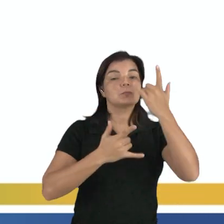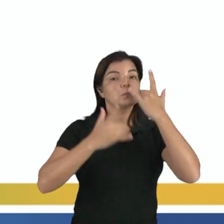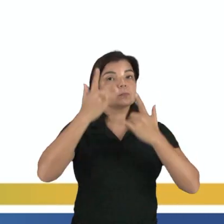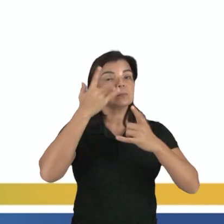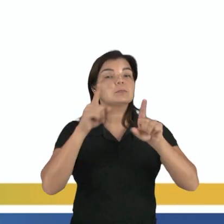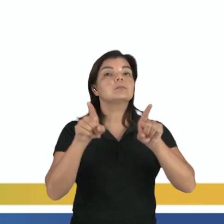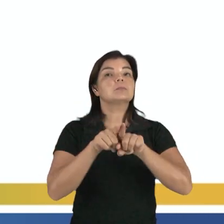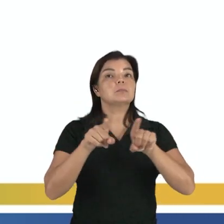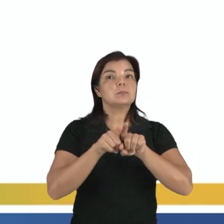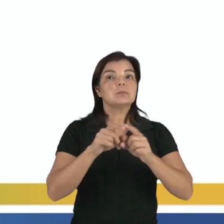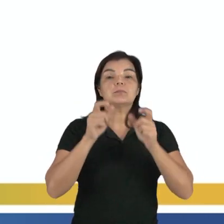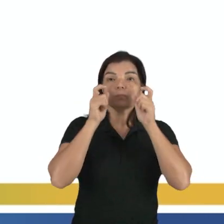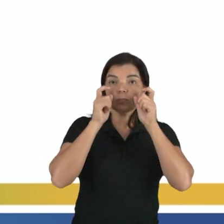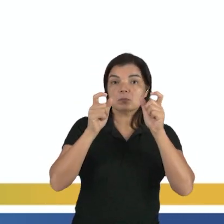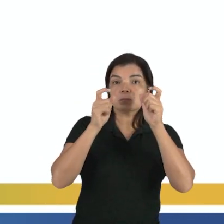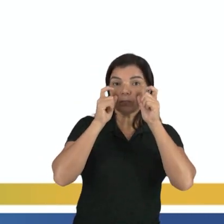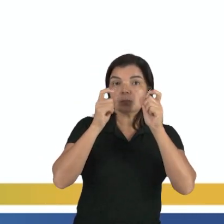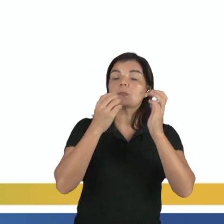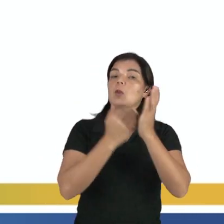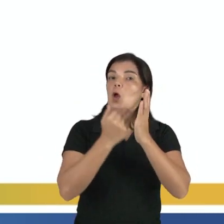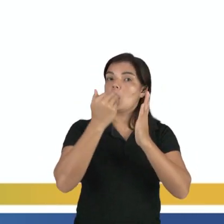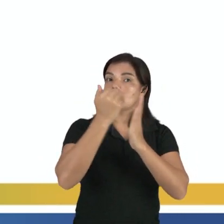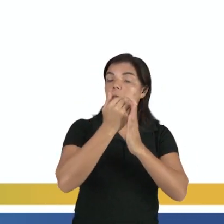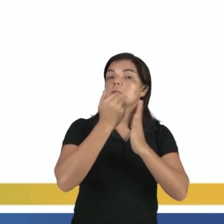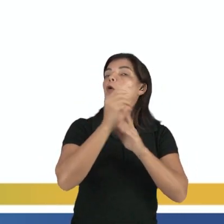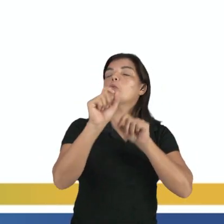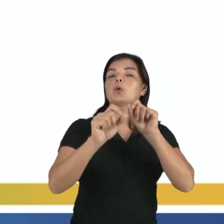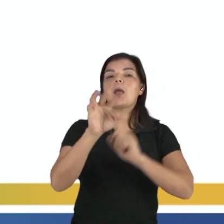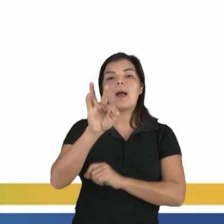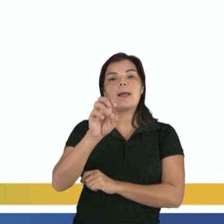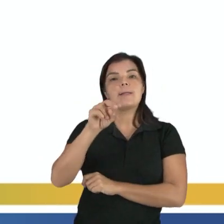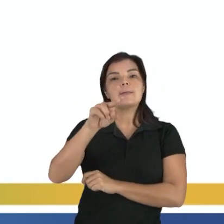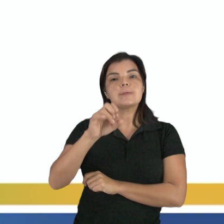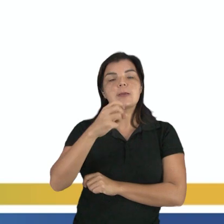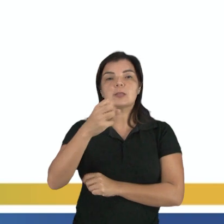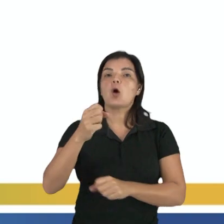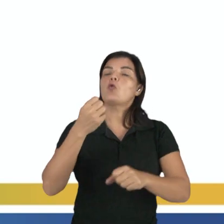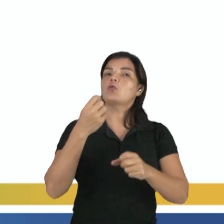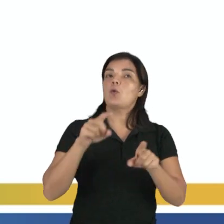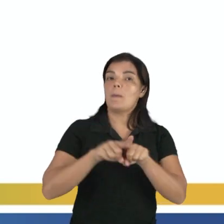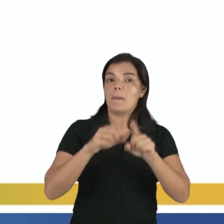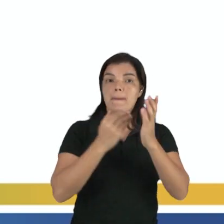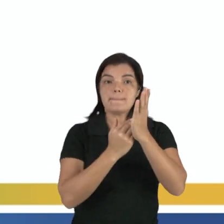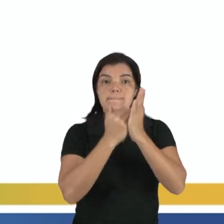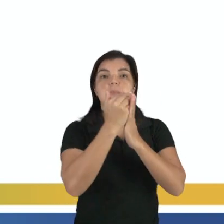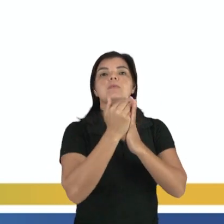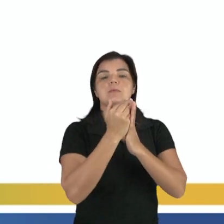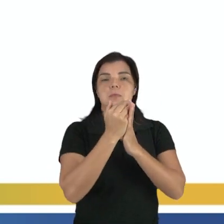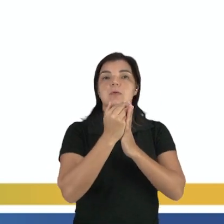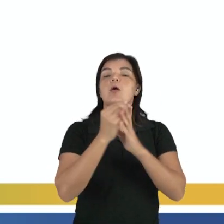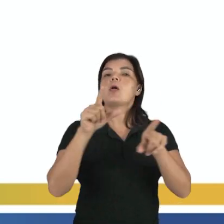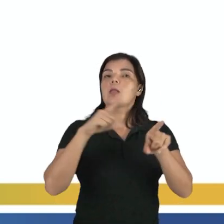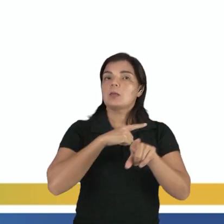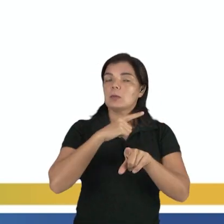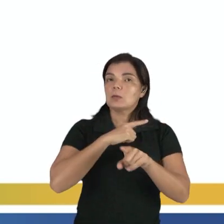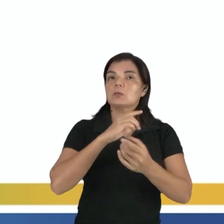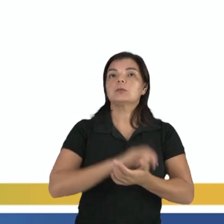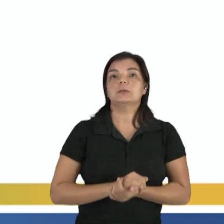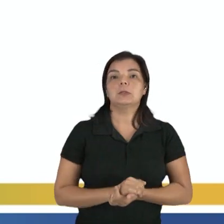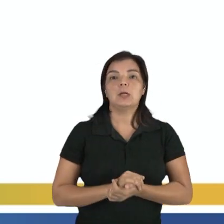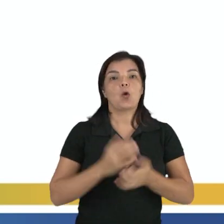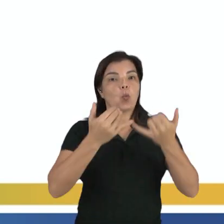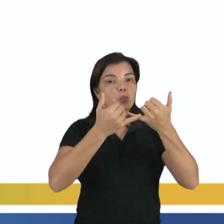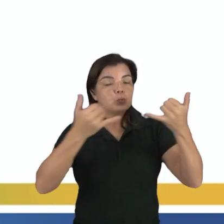a maior bem será que ela não tenha atenção vai ser maior né então quanto tempo que eu tendo maior tensão eu vou ter uma maior